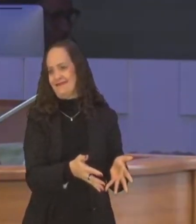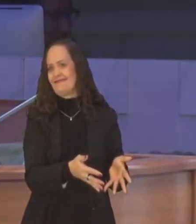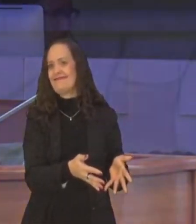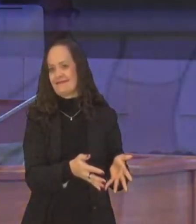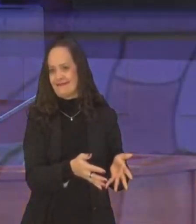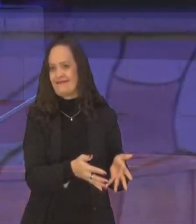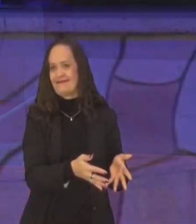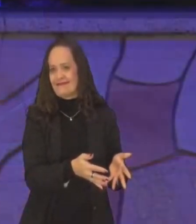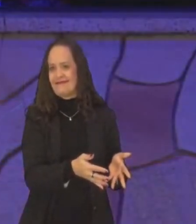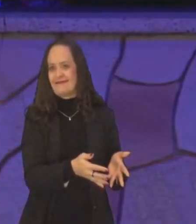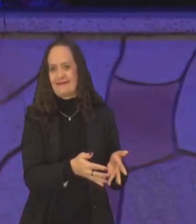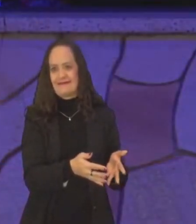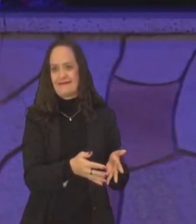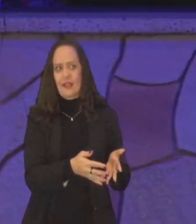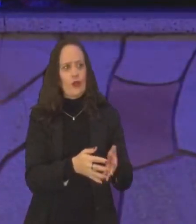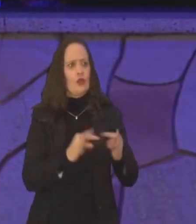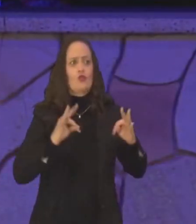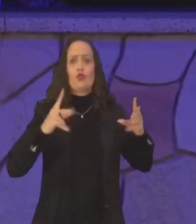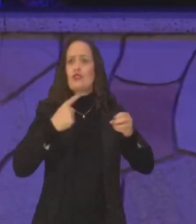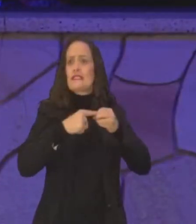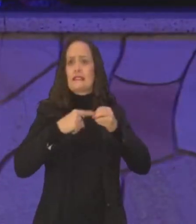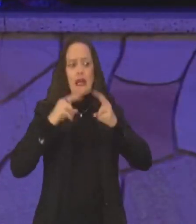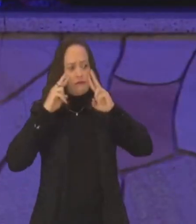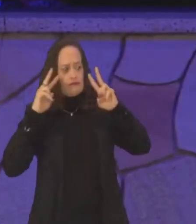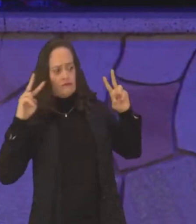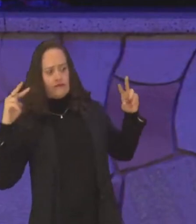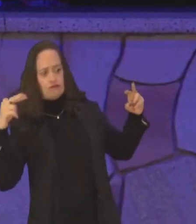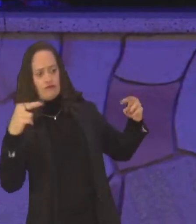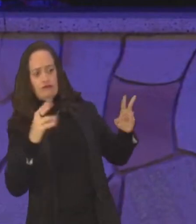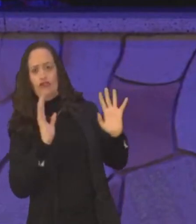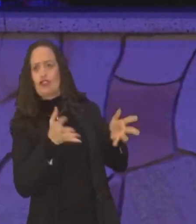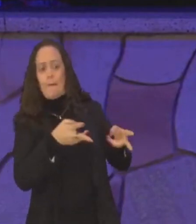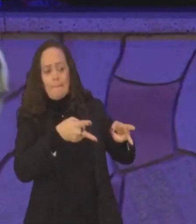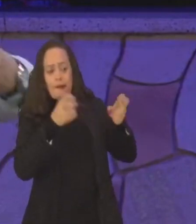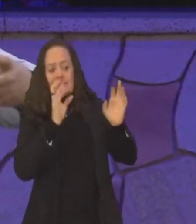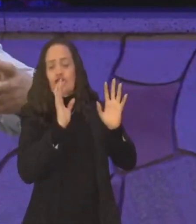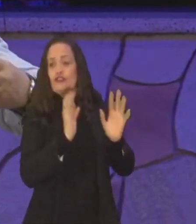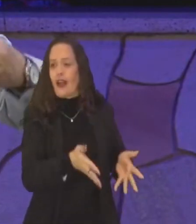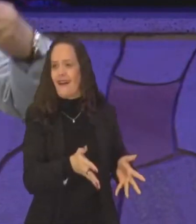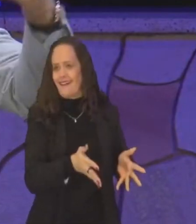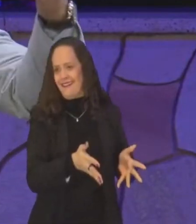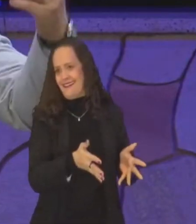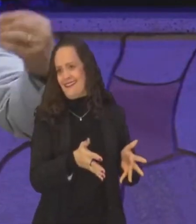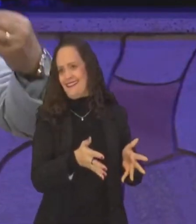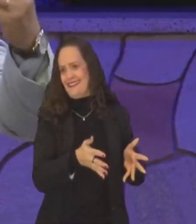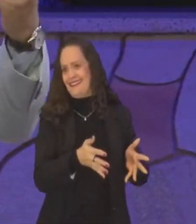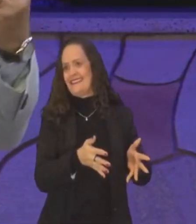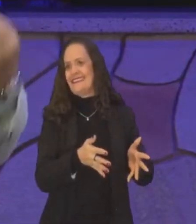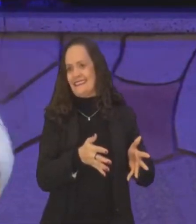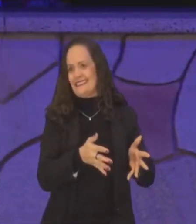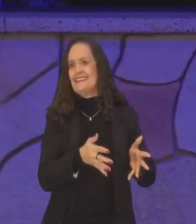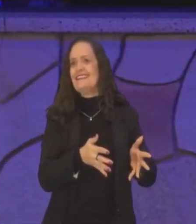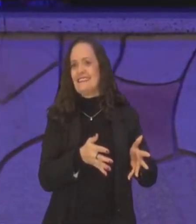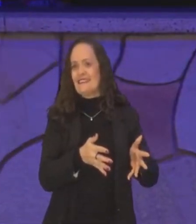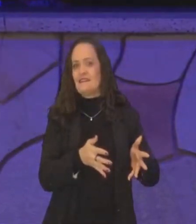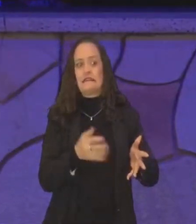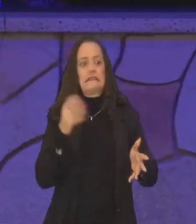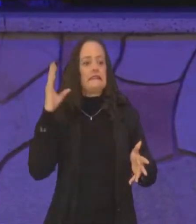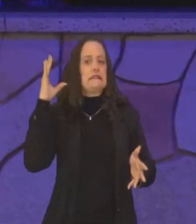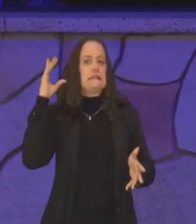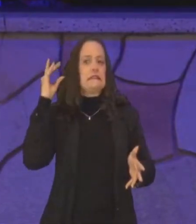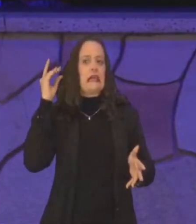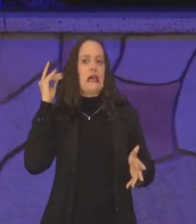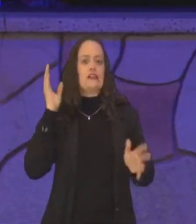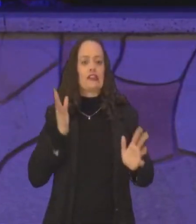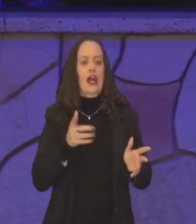explícito e visto durante toda a cidade de Pérgamo, como uma referência ao controle demoníaco